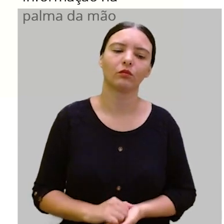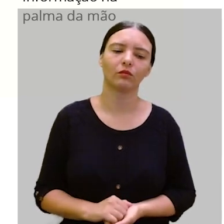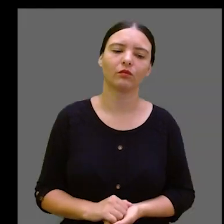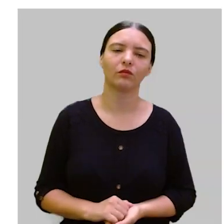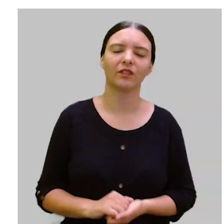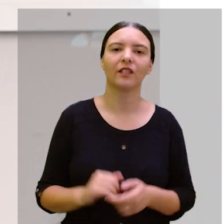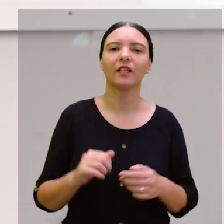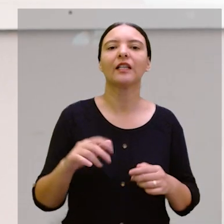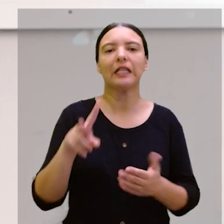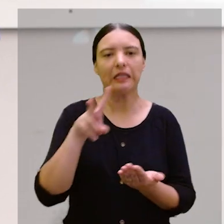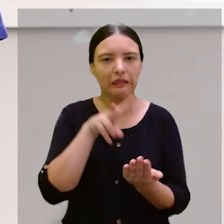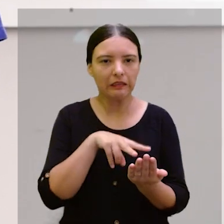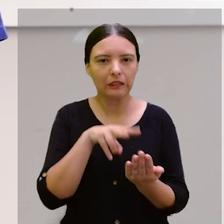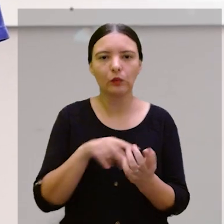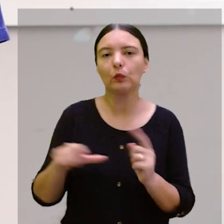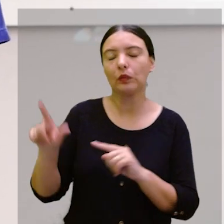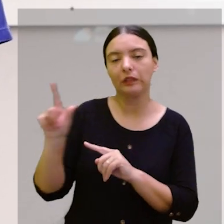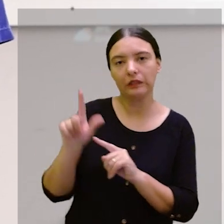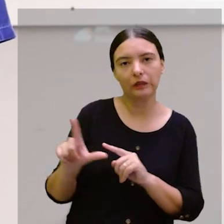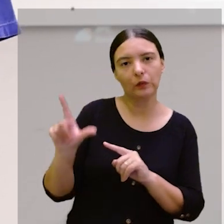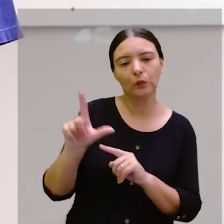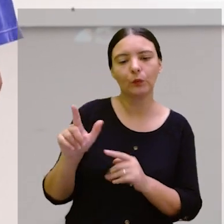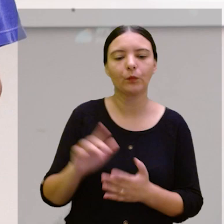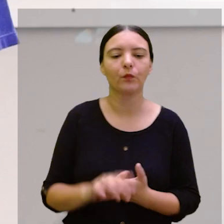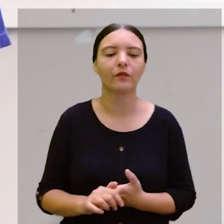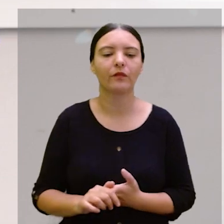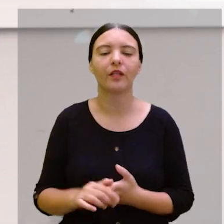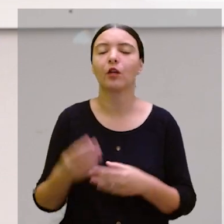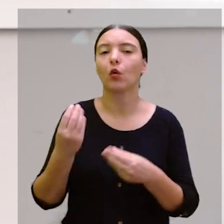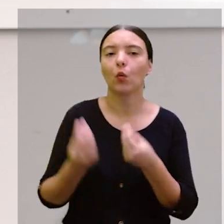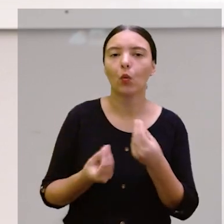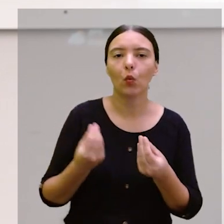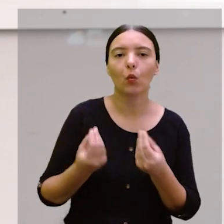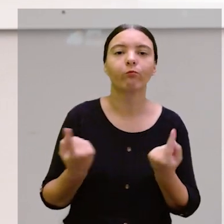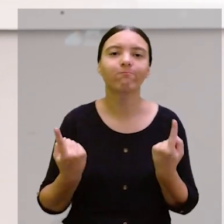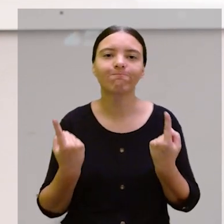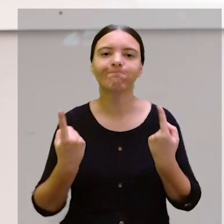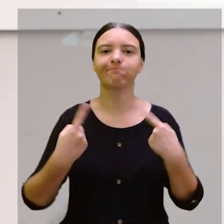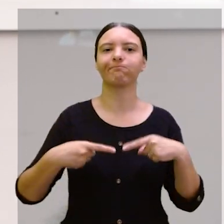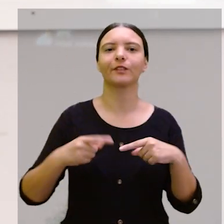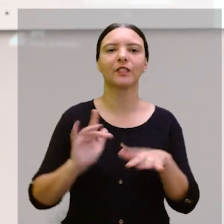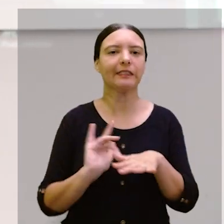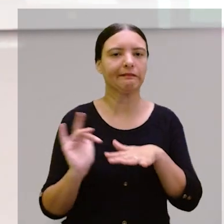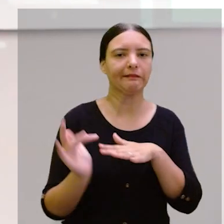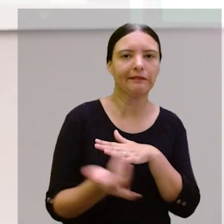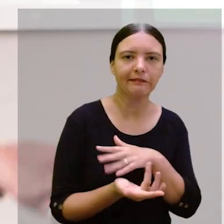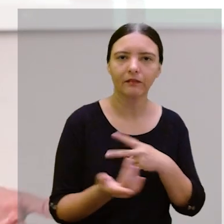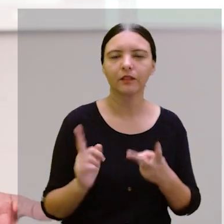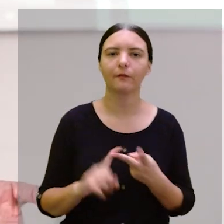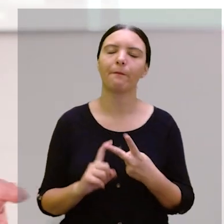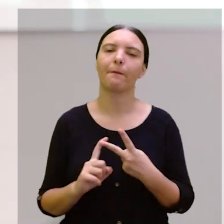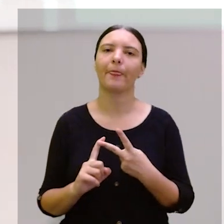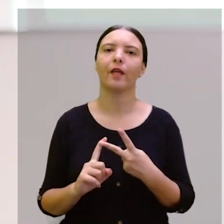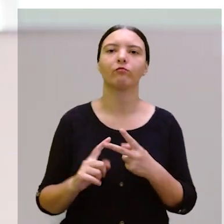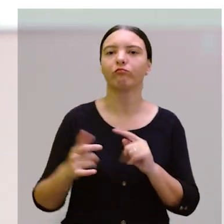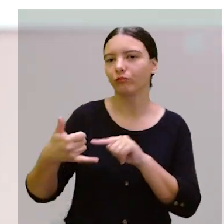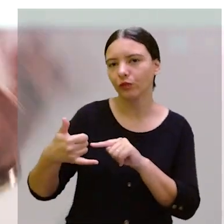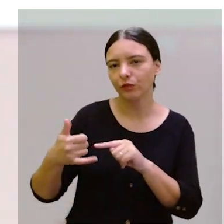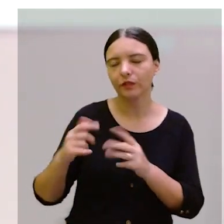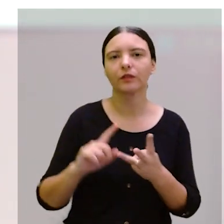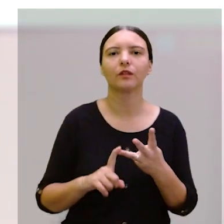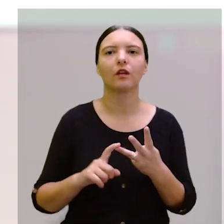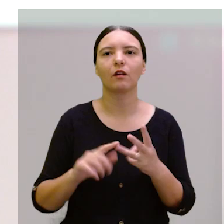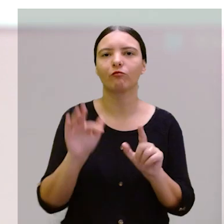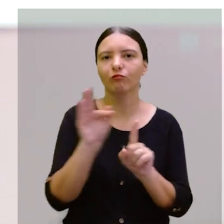estamos falando de leitura e literatura, né? É como competir com as redes sociais, com os smartphones,